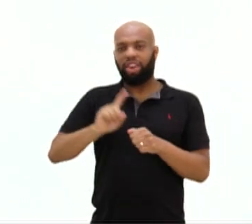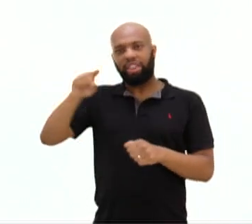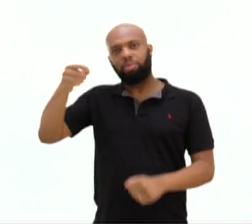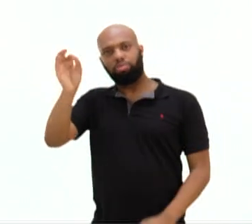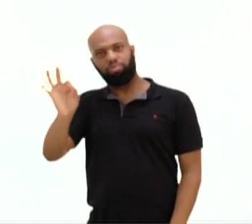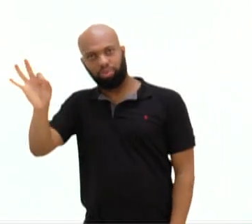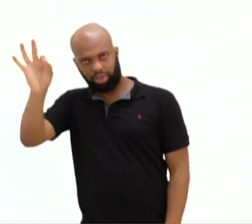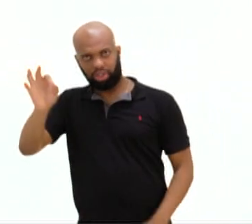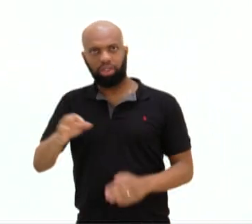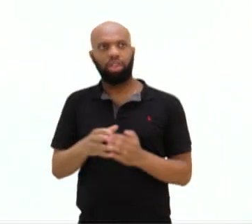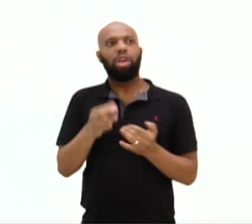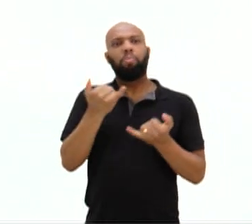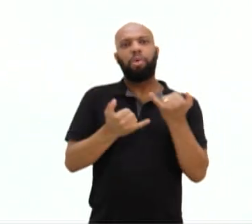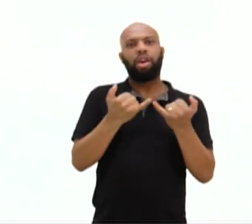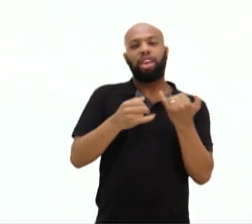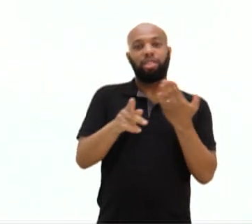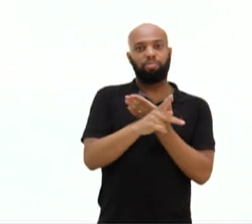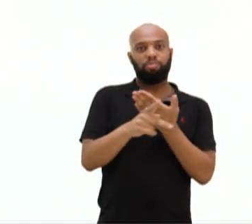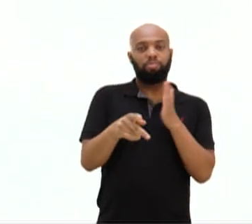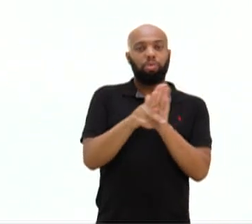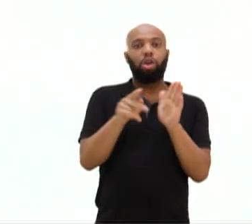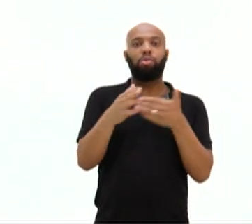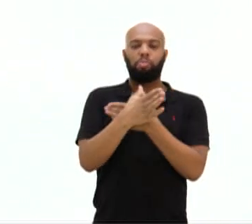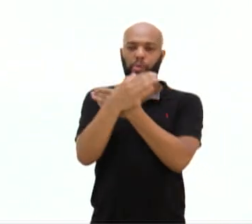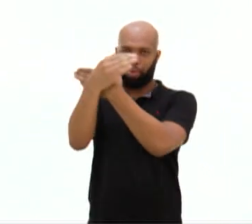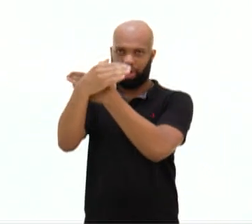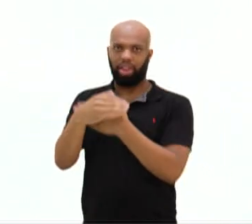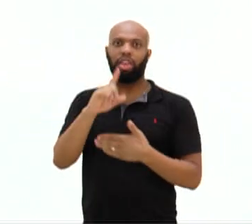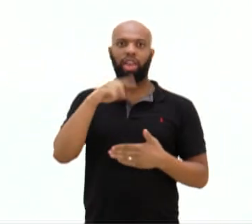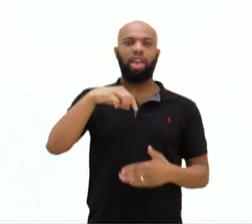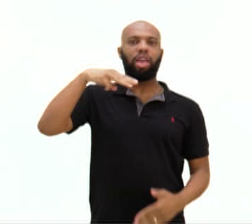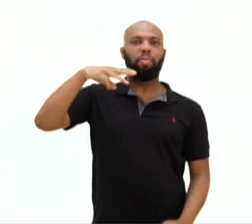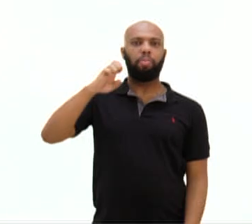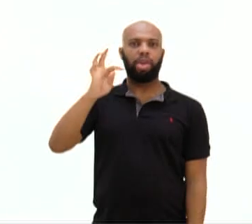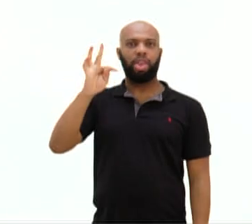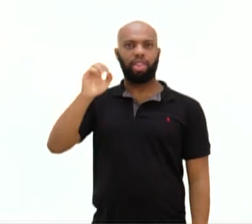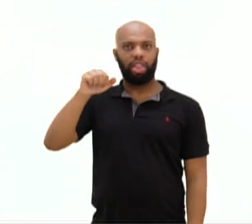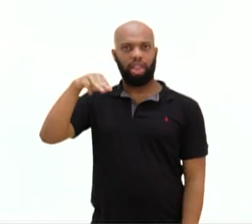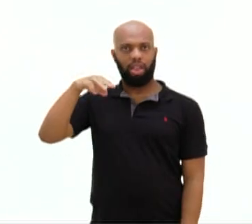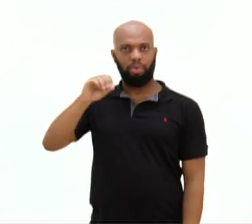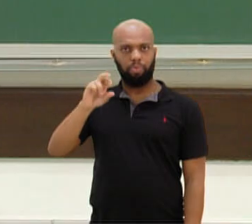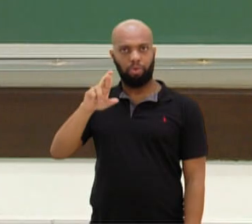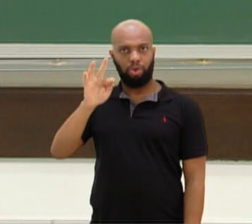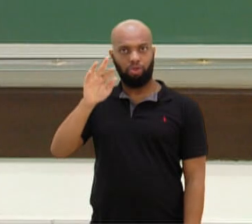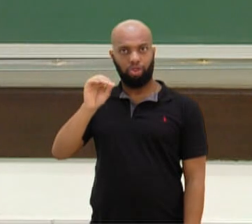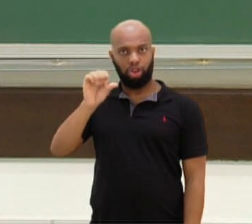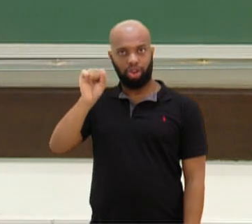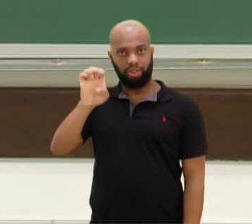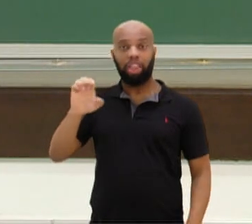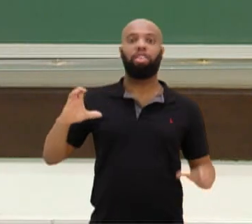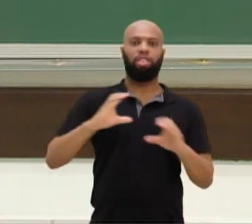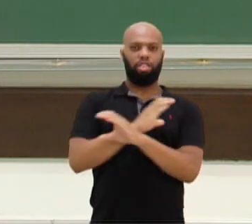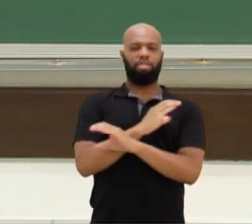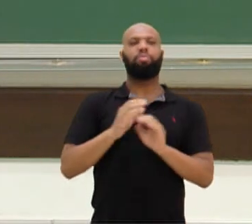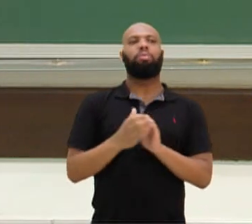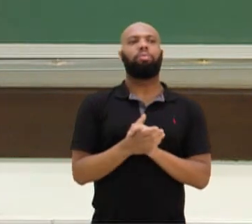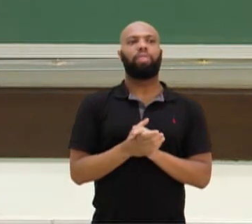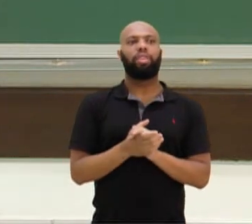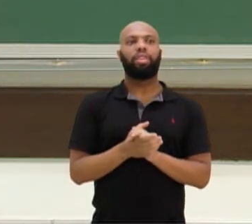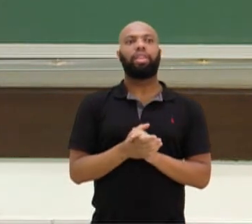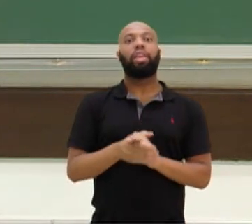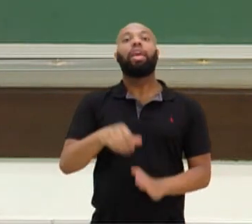mosquito. Parecido com o que ocorre lá na borboleta, né? Então, uma metamorfose completa. O que mais? Só a fêmea